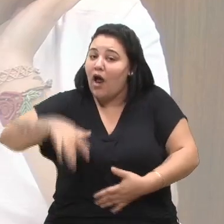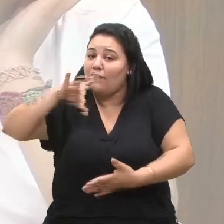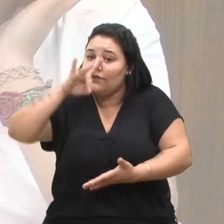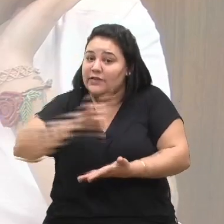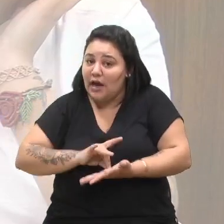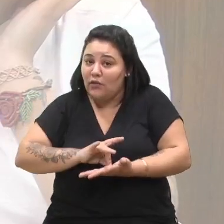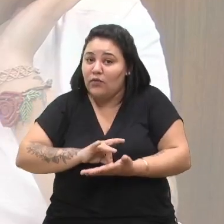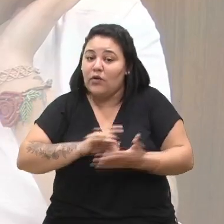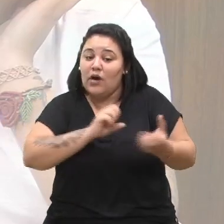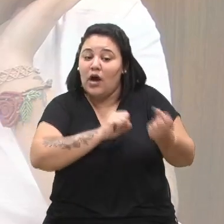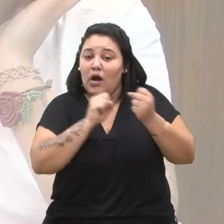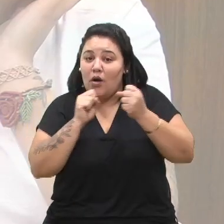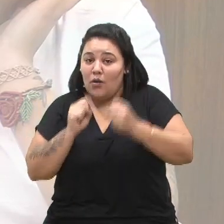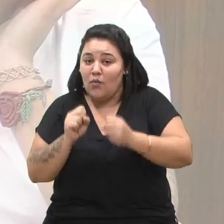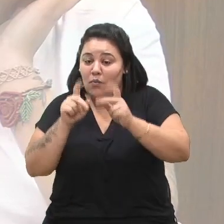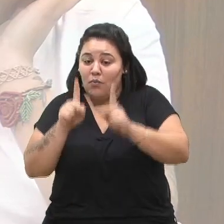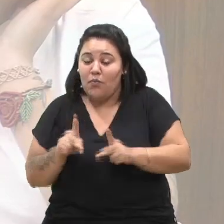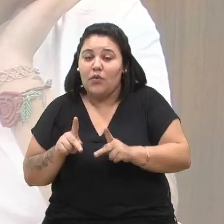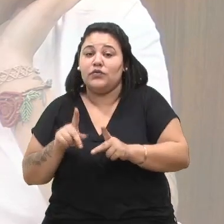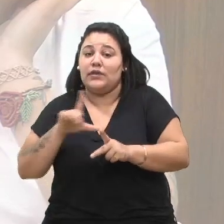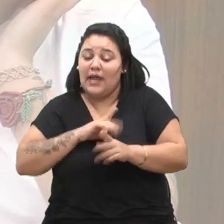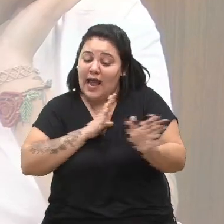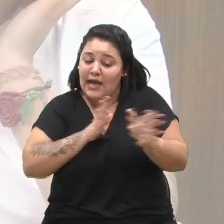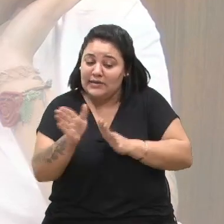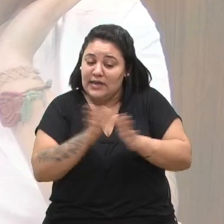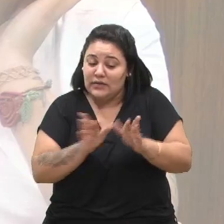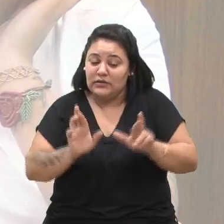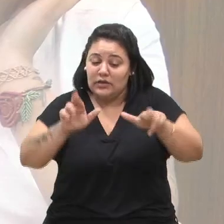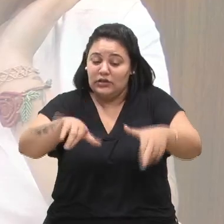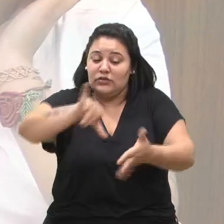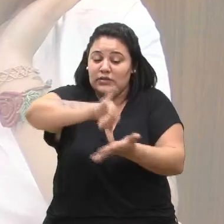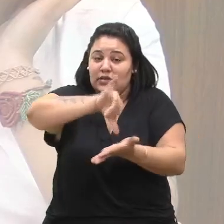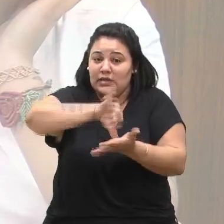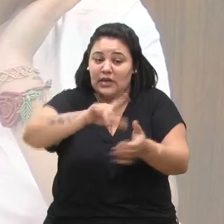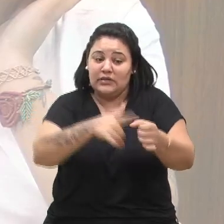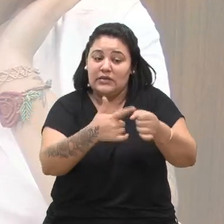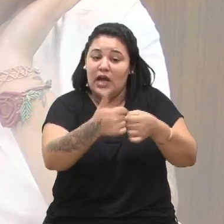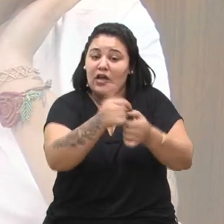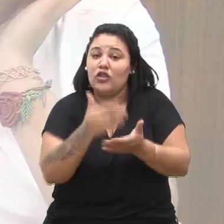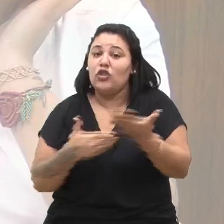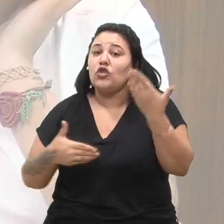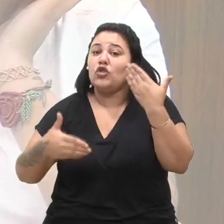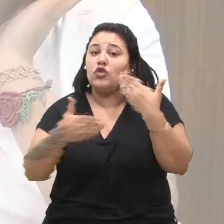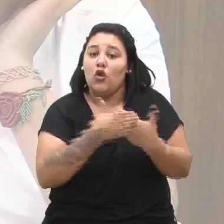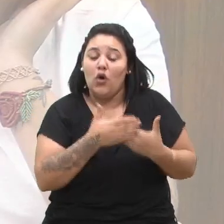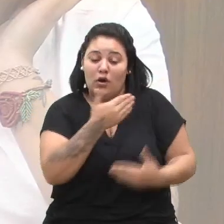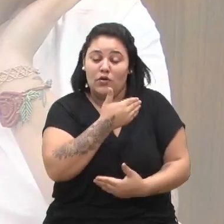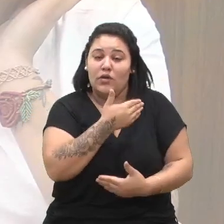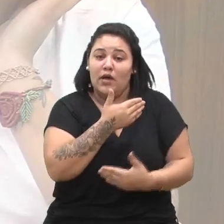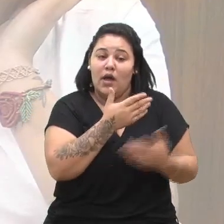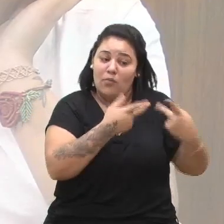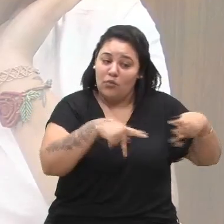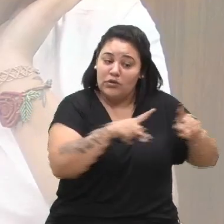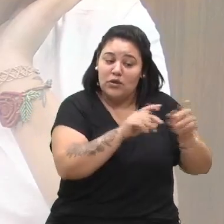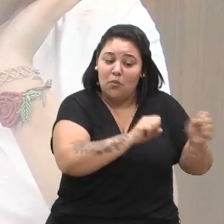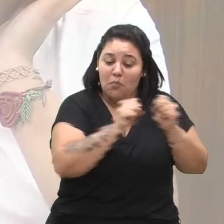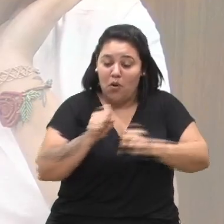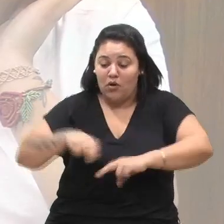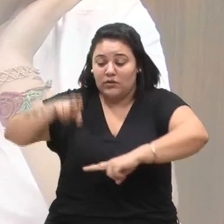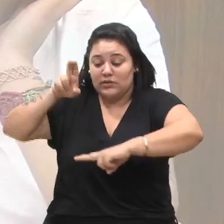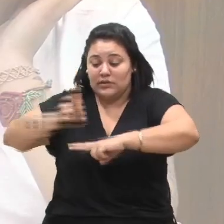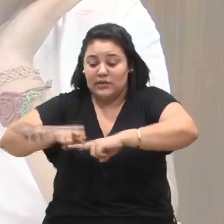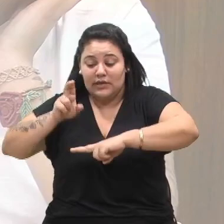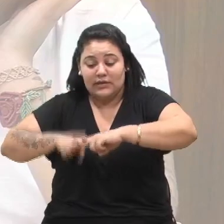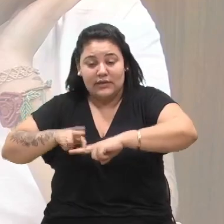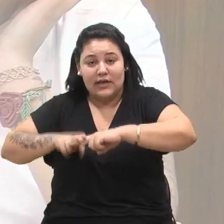possam acessar na região central da cidade, toda a população possa ir lá, sentar e acessar,